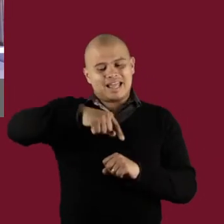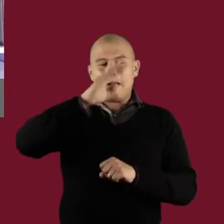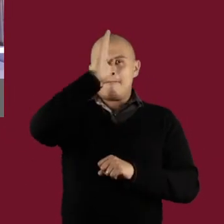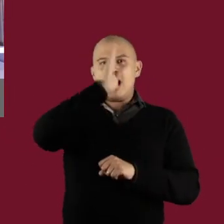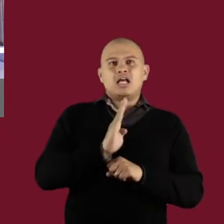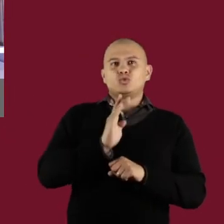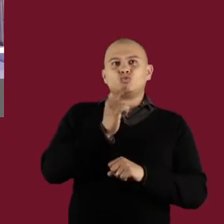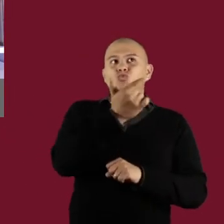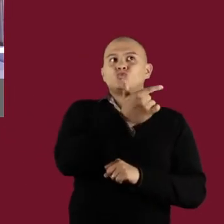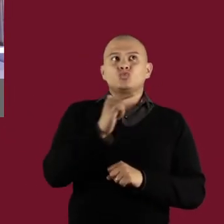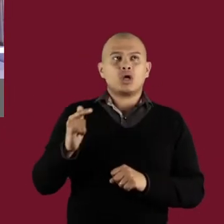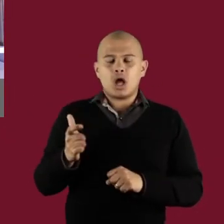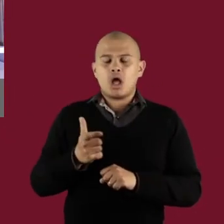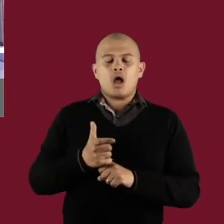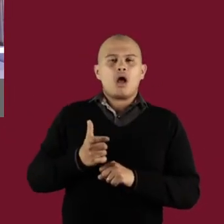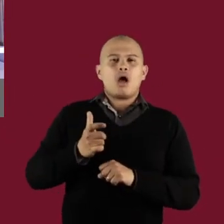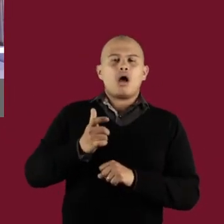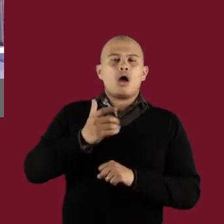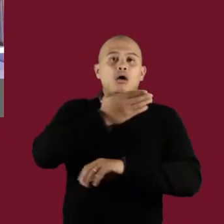é